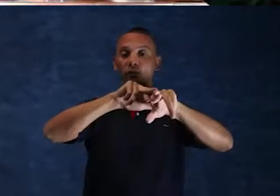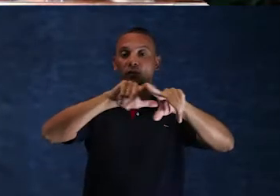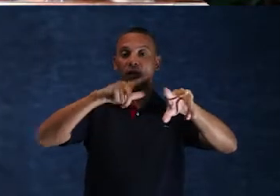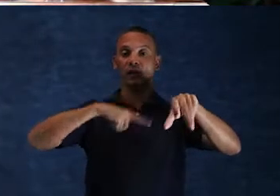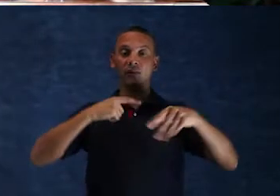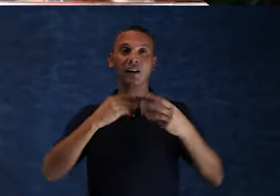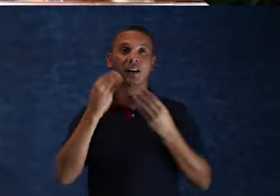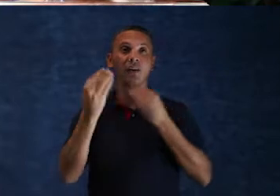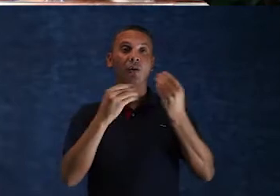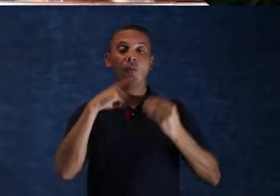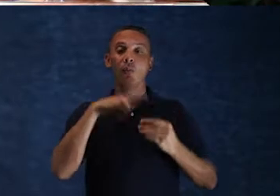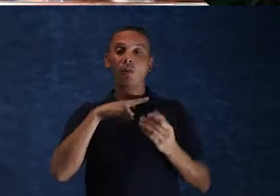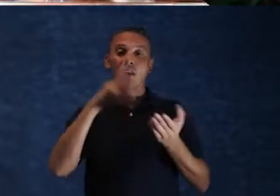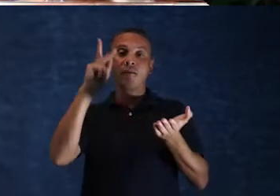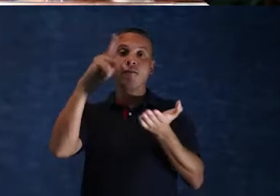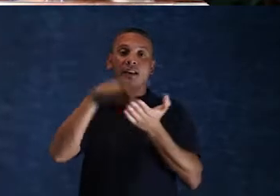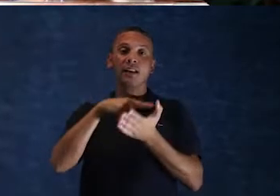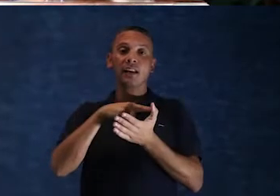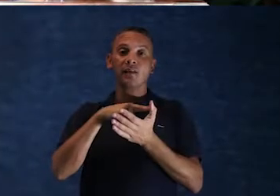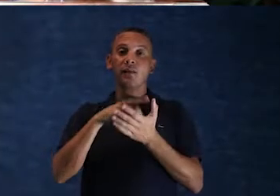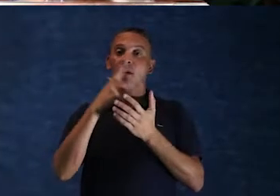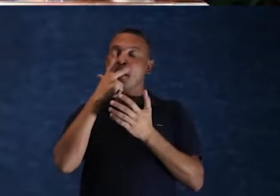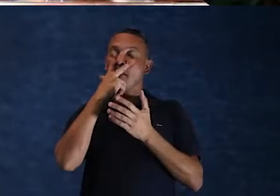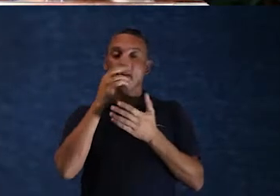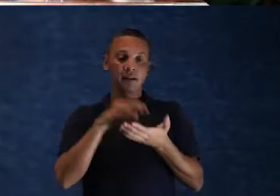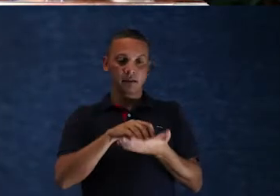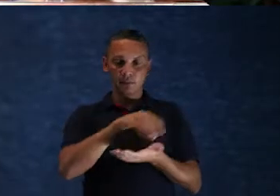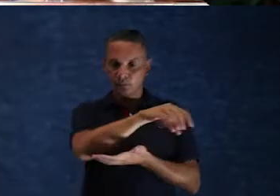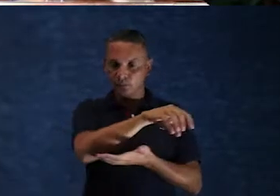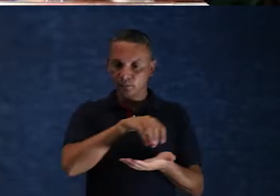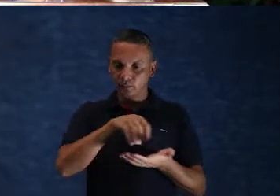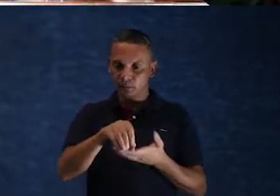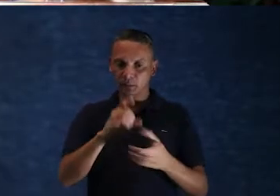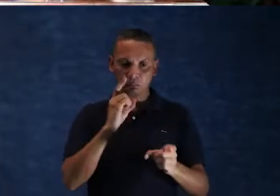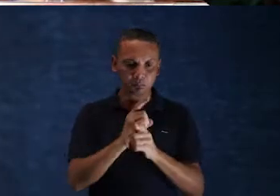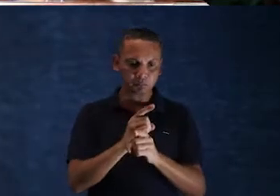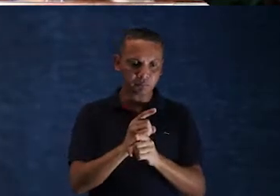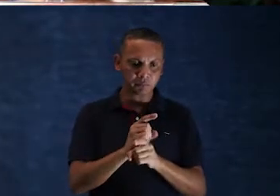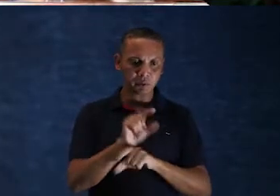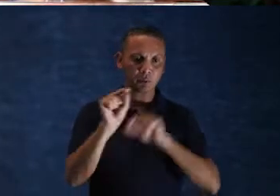multifacetado traduz-se em verdadeiros tabuleiros de xadrez.